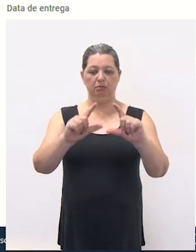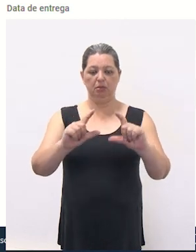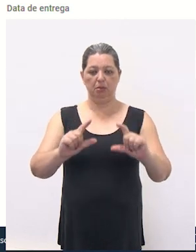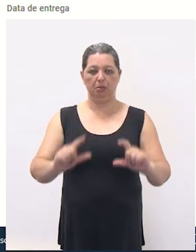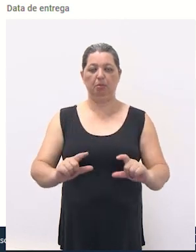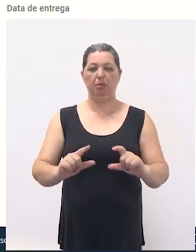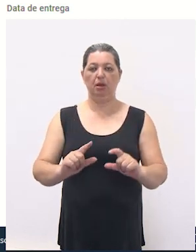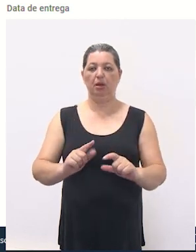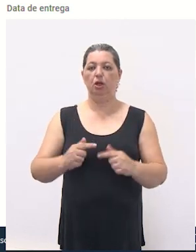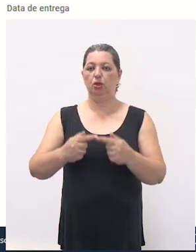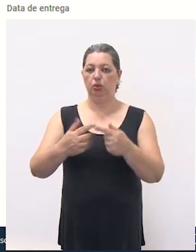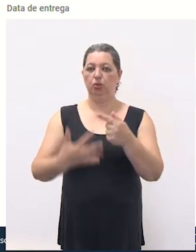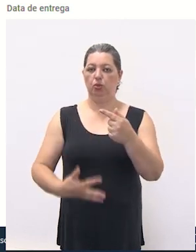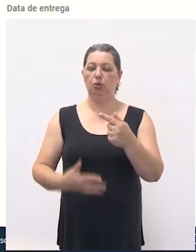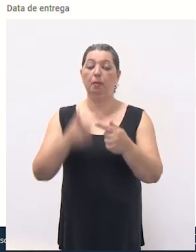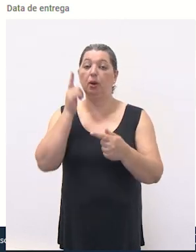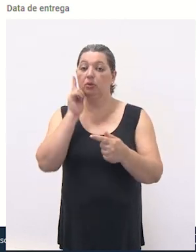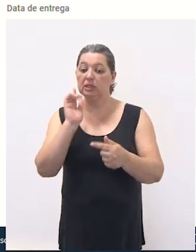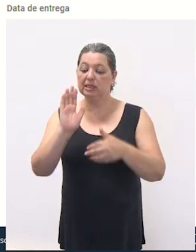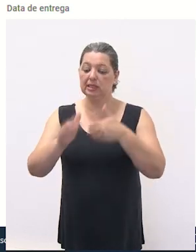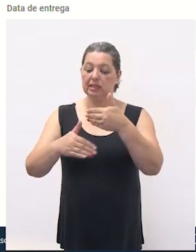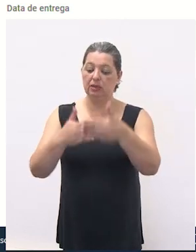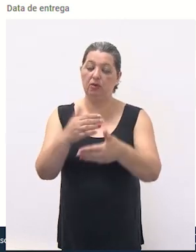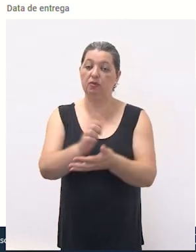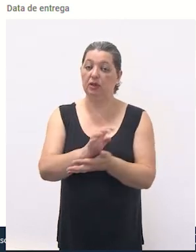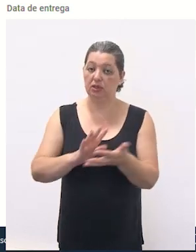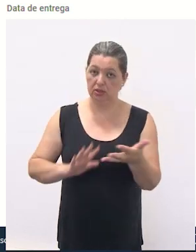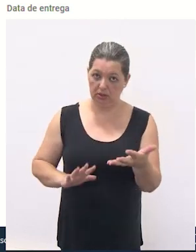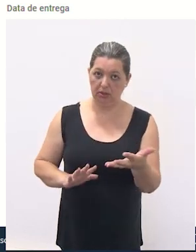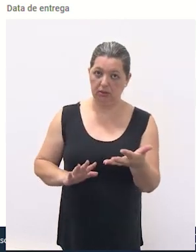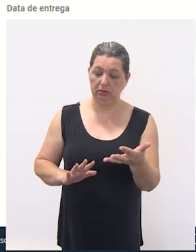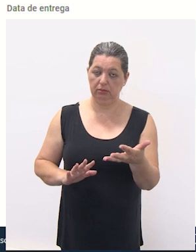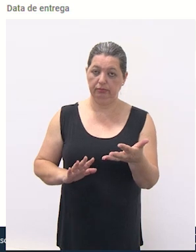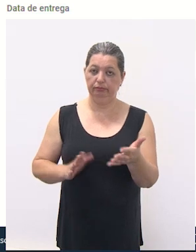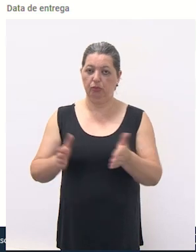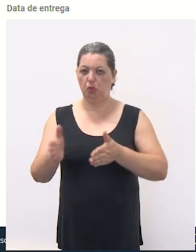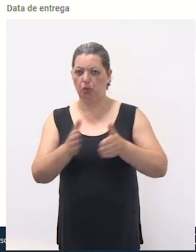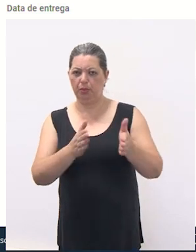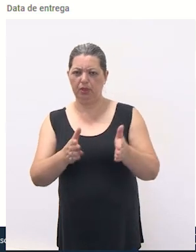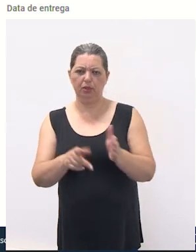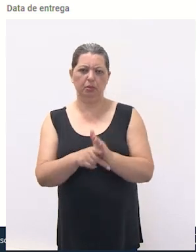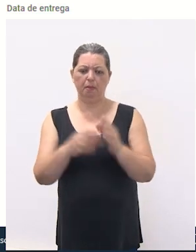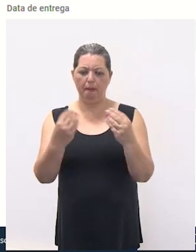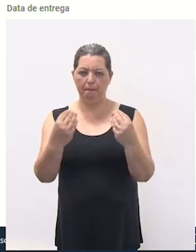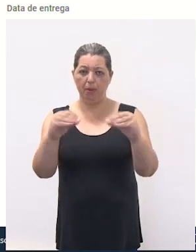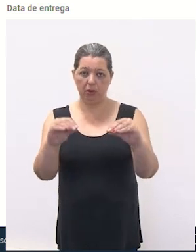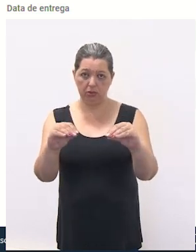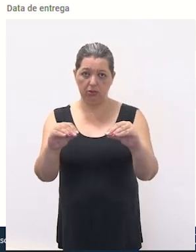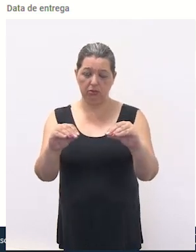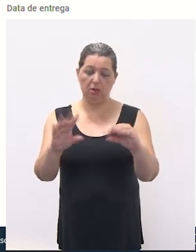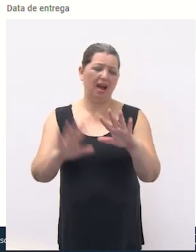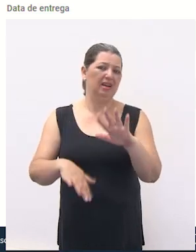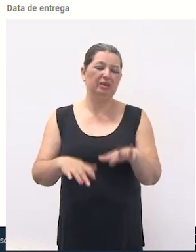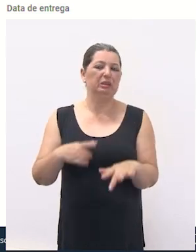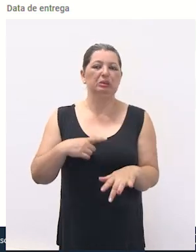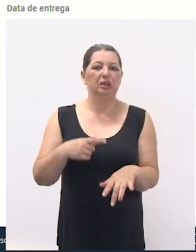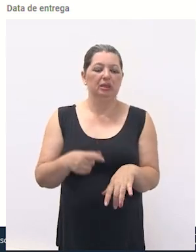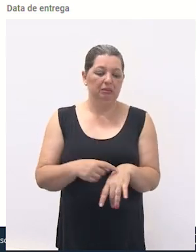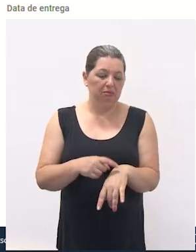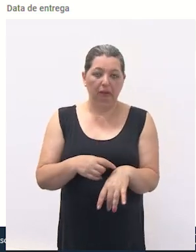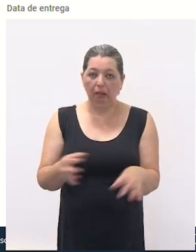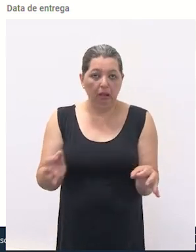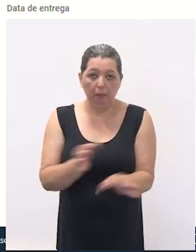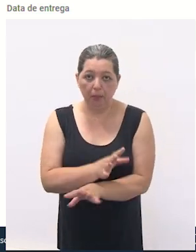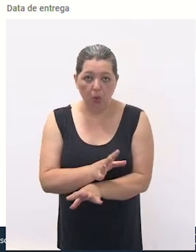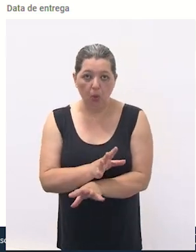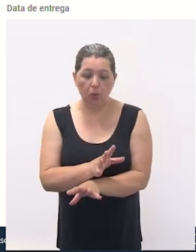gente desenvolver a nossa atividade durante a postagem, né? Às vezes eu não tenho atividade pronta no meu Google ou não está no